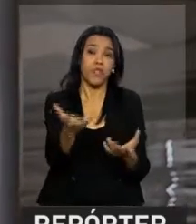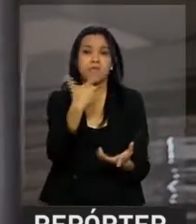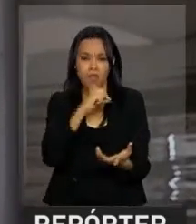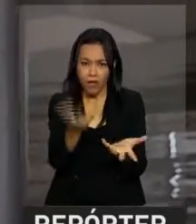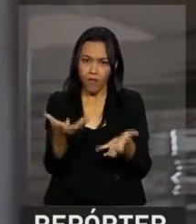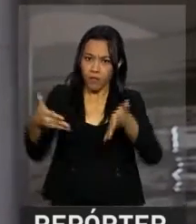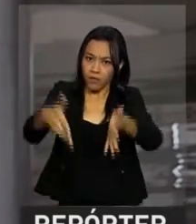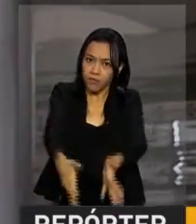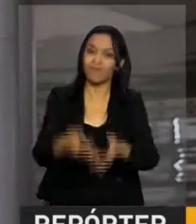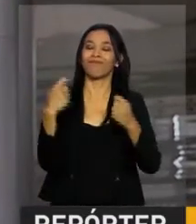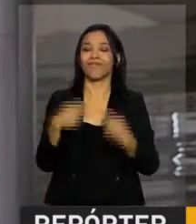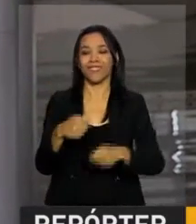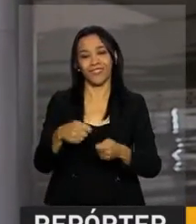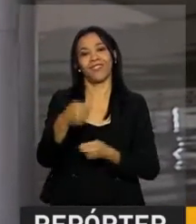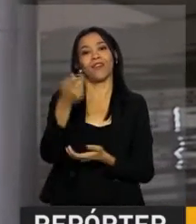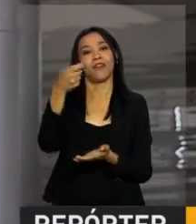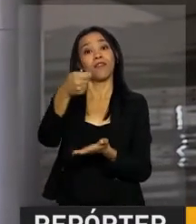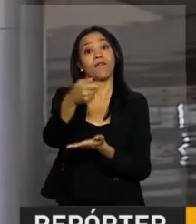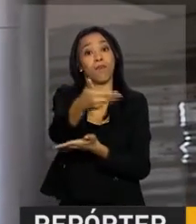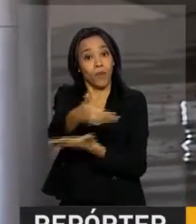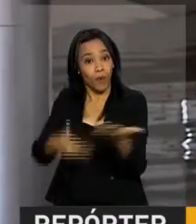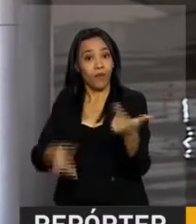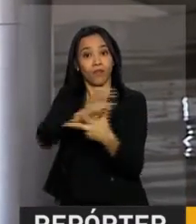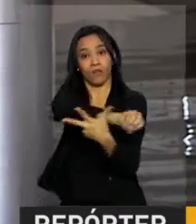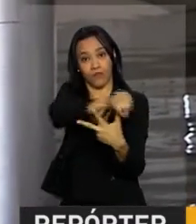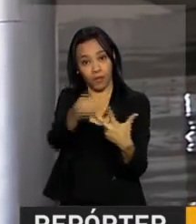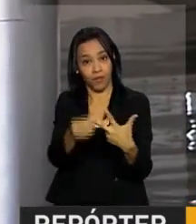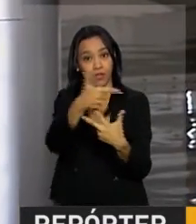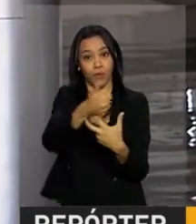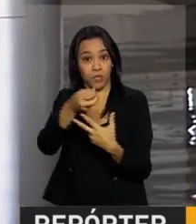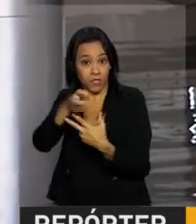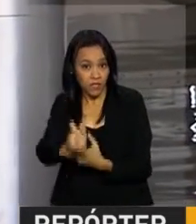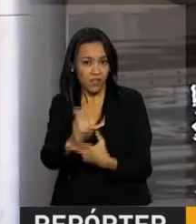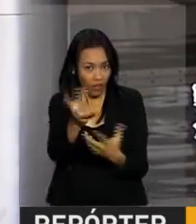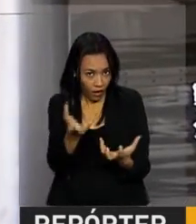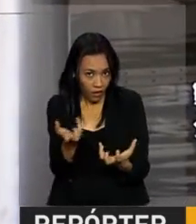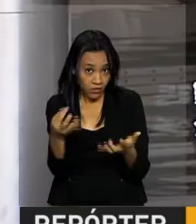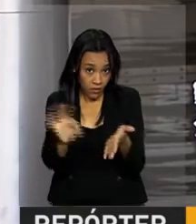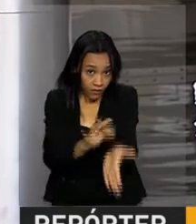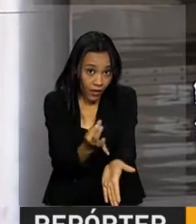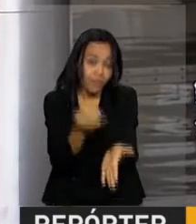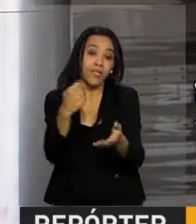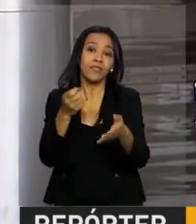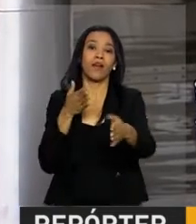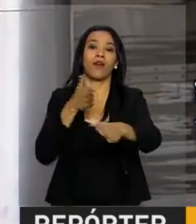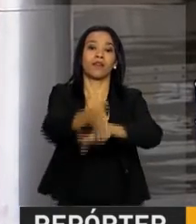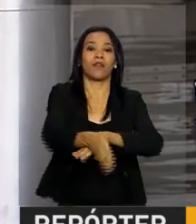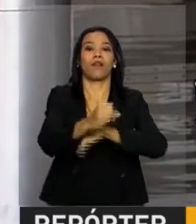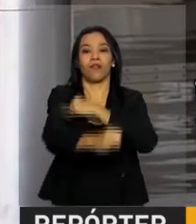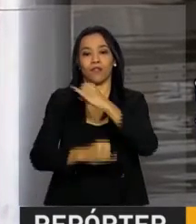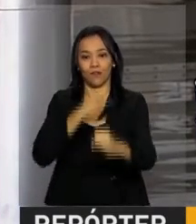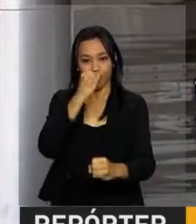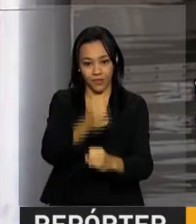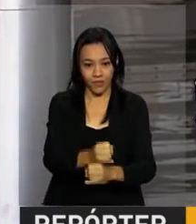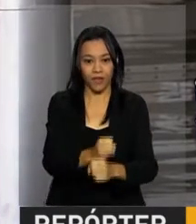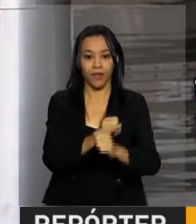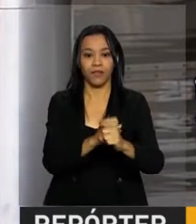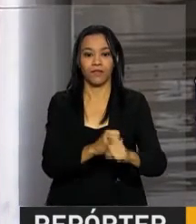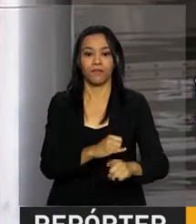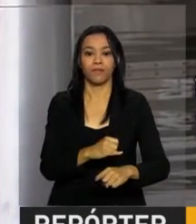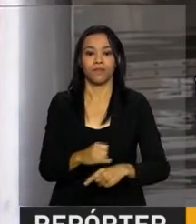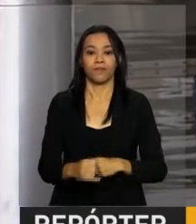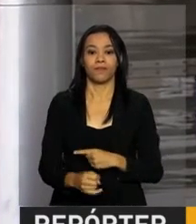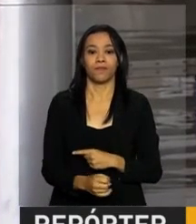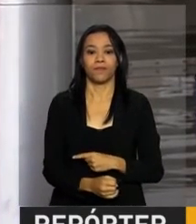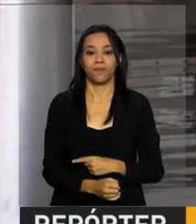participar deve ter feito o enem em 2015 e quem quiser se inscrever deve acessar site prouni ponto